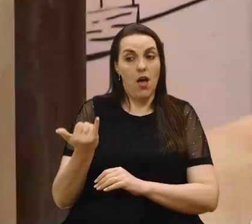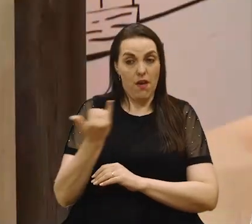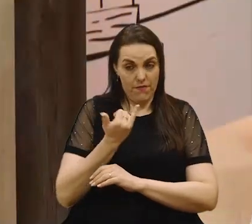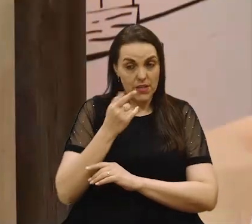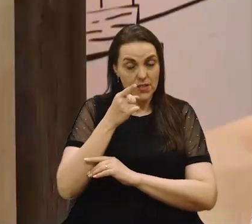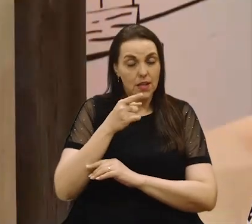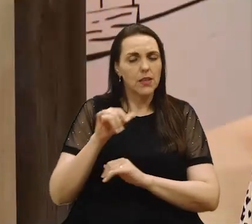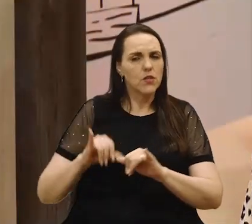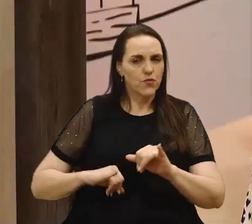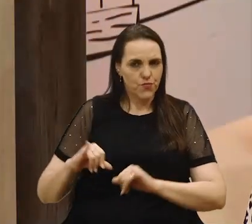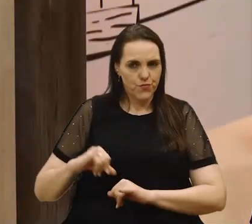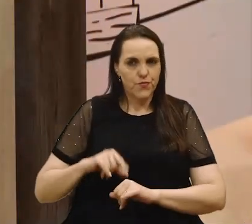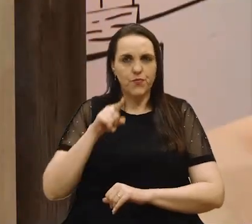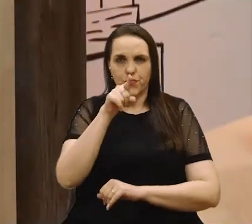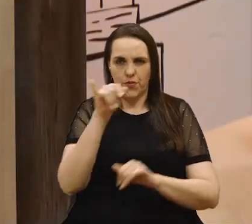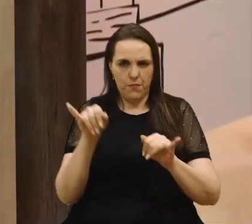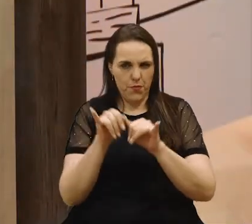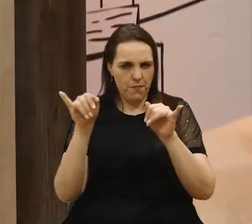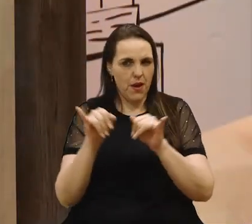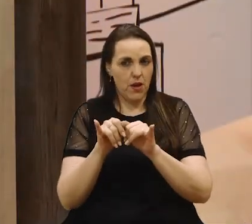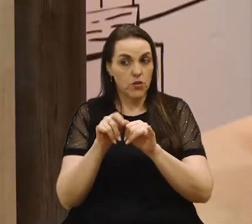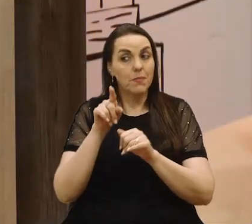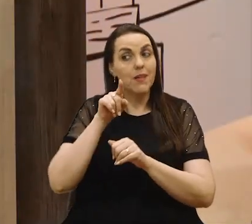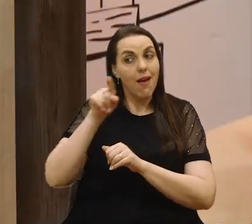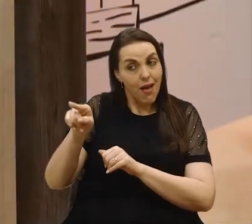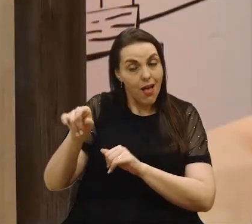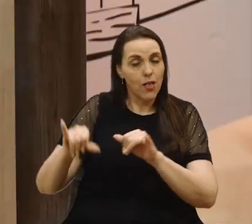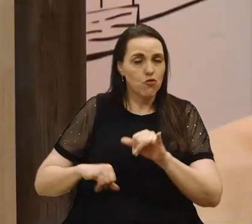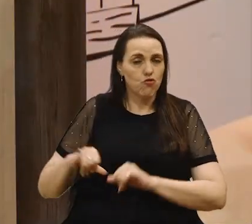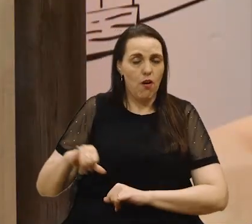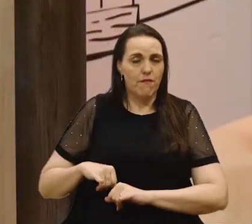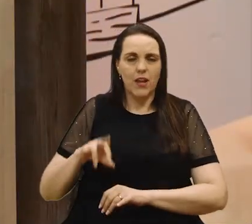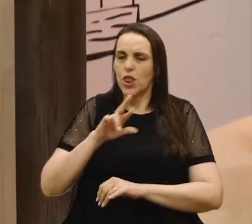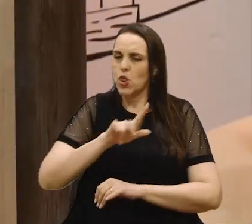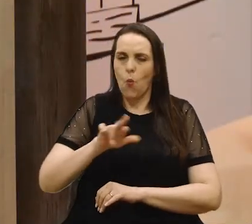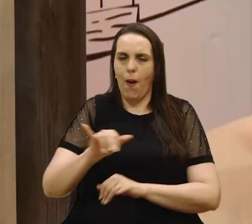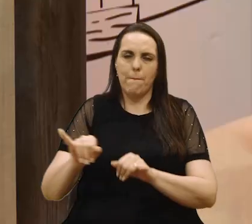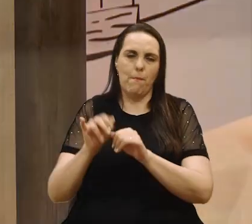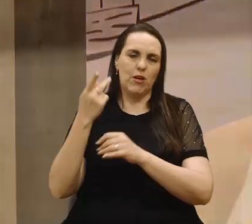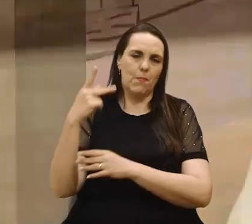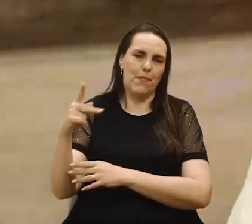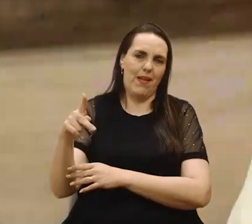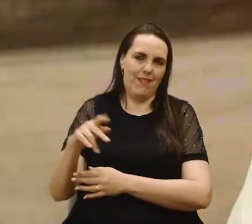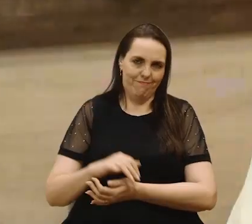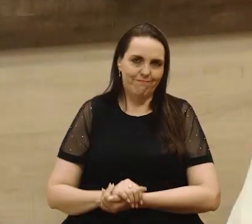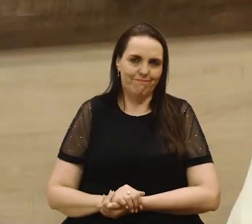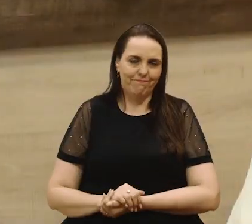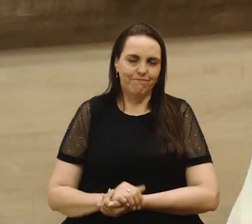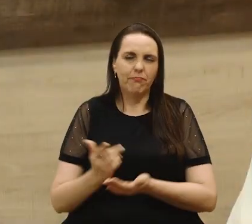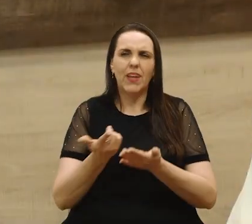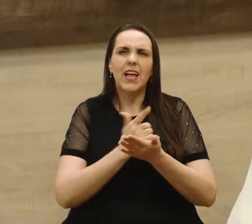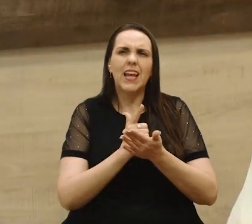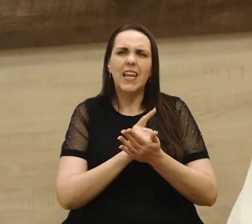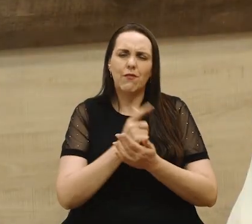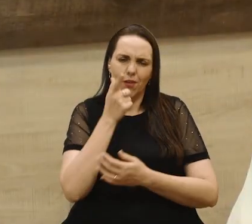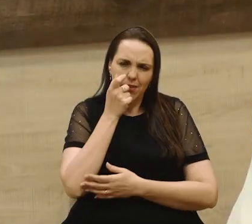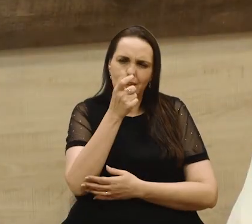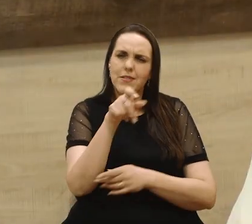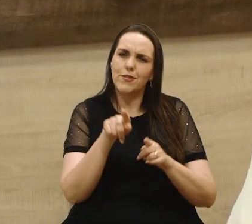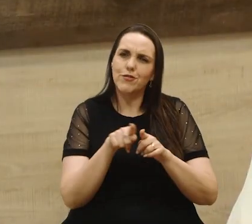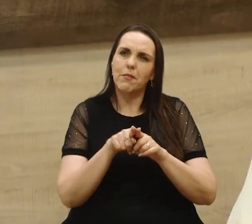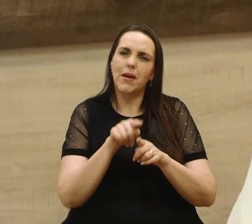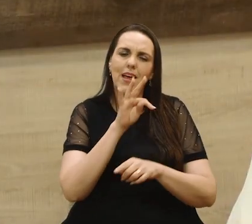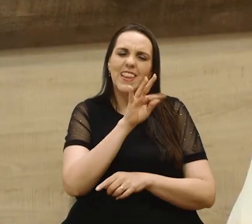tá sofrendo por alguma coisa que pra ti é besteira, se ela tá sofrendo é porque pra ela não é. Agora, no livro é interessante também que essa figura da